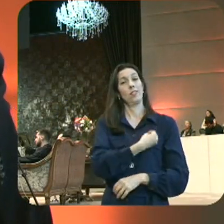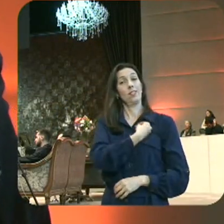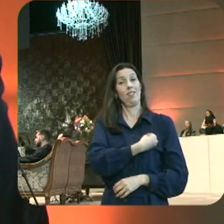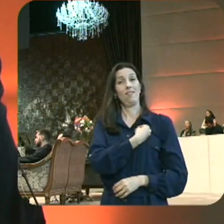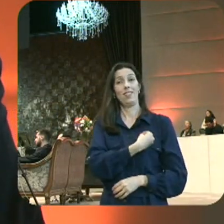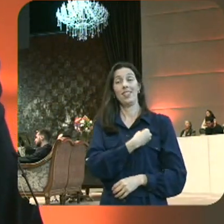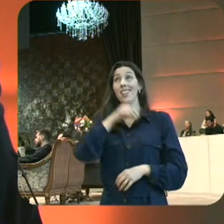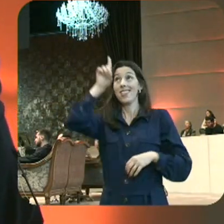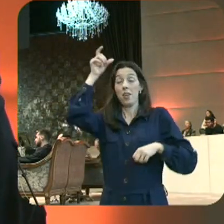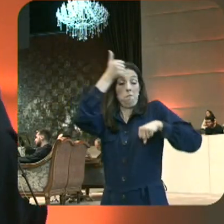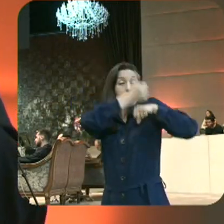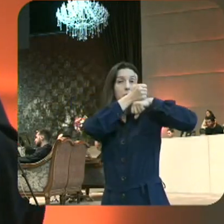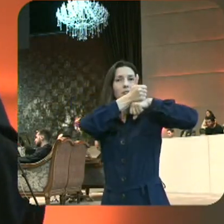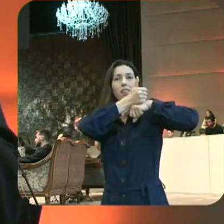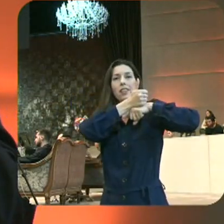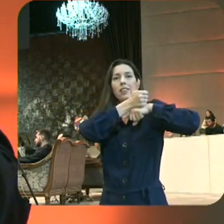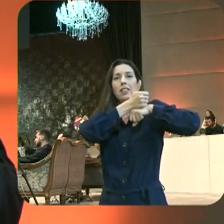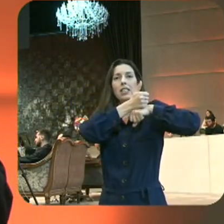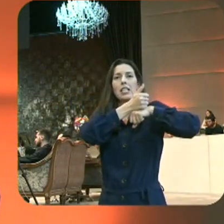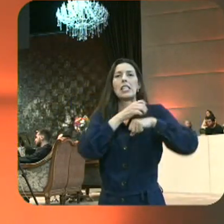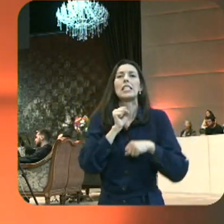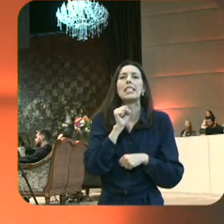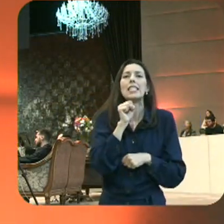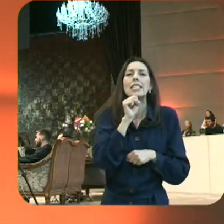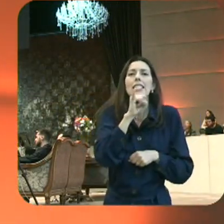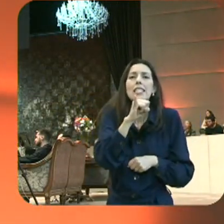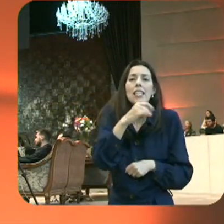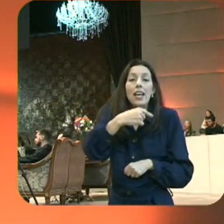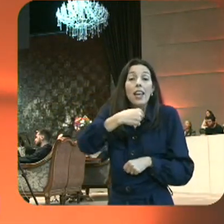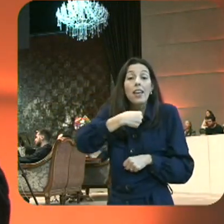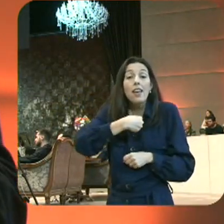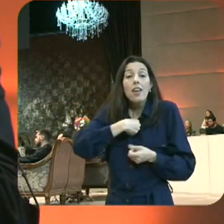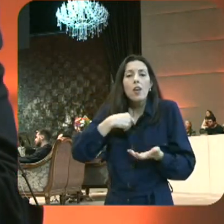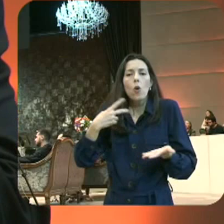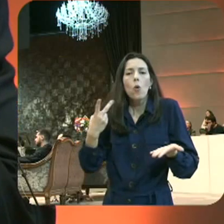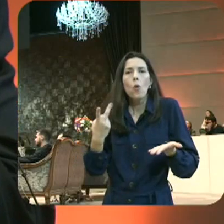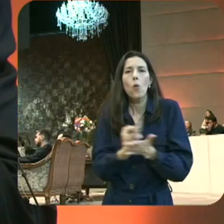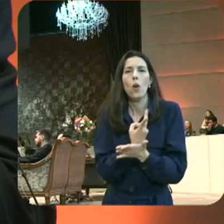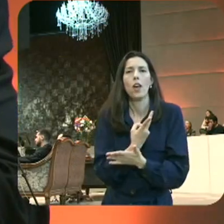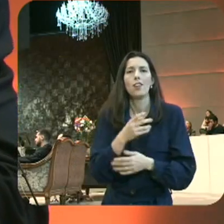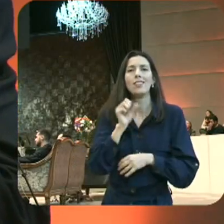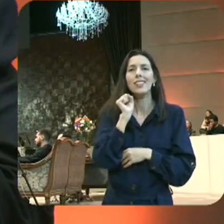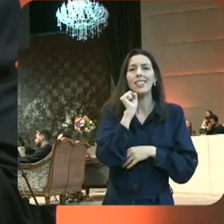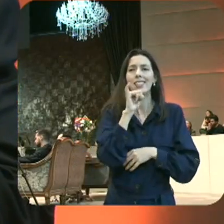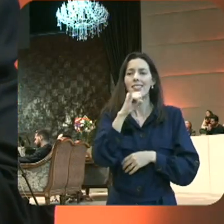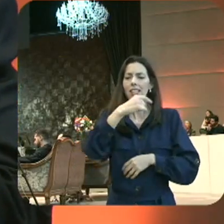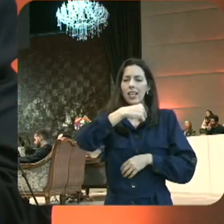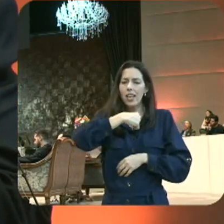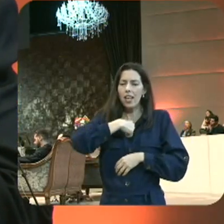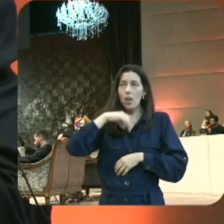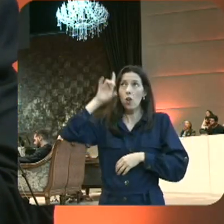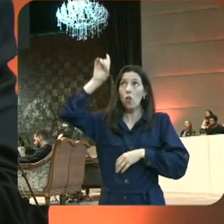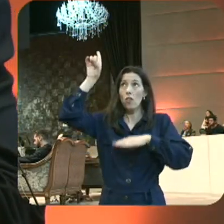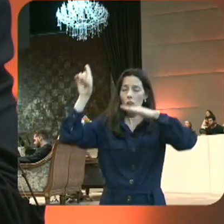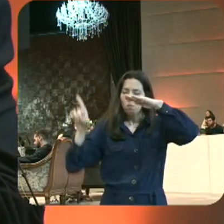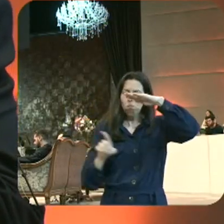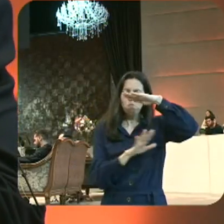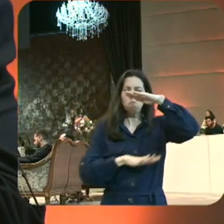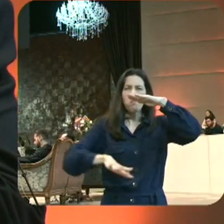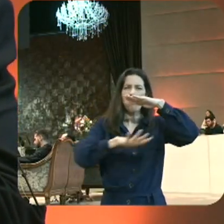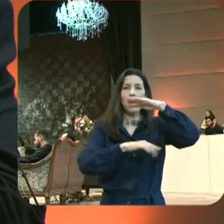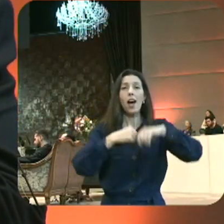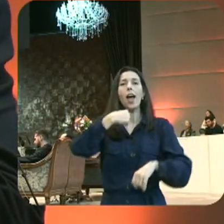é prejudicado? Sou eu. Porque eu vou perder a comunhão, a bênção,